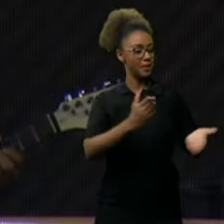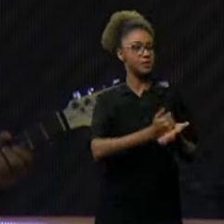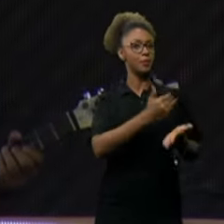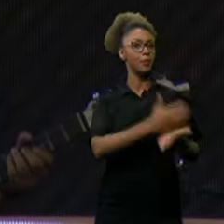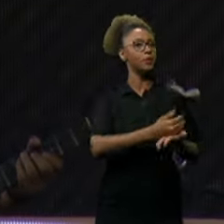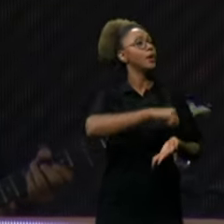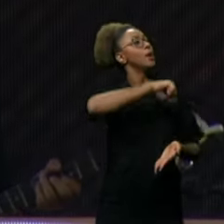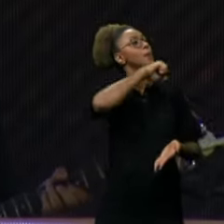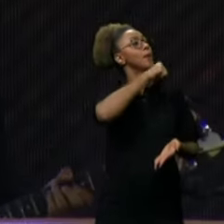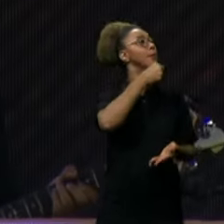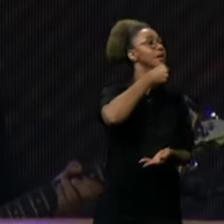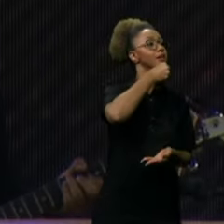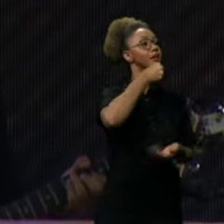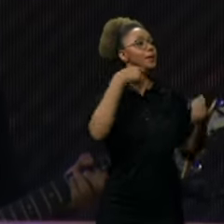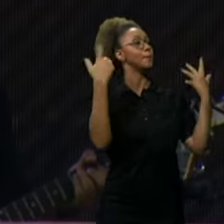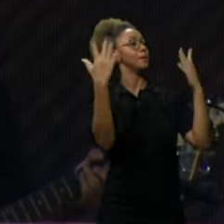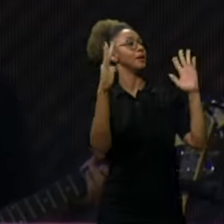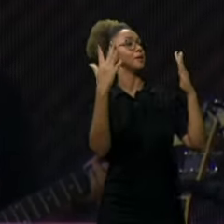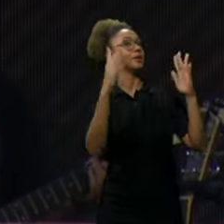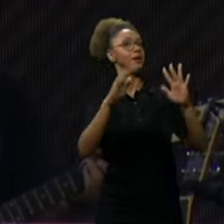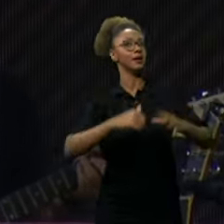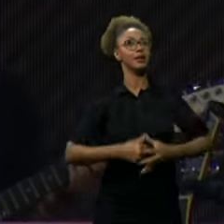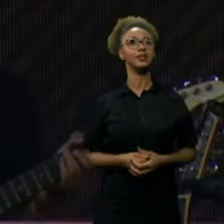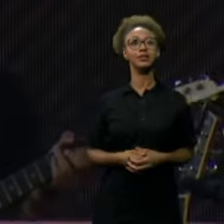mamãe puxo parabéns